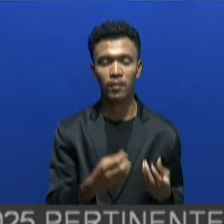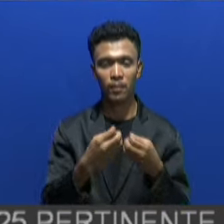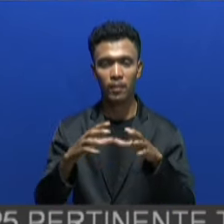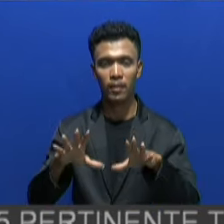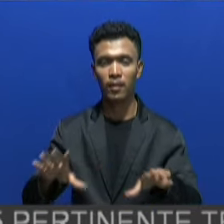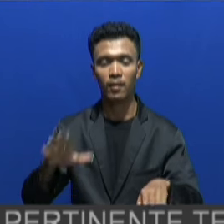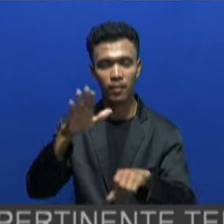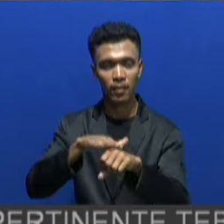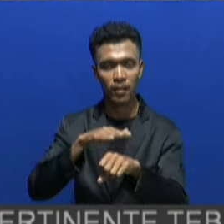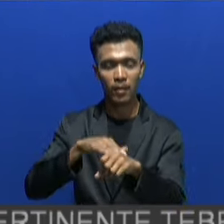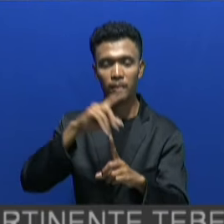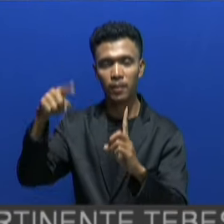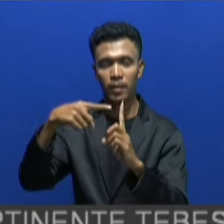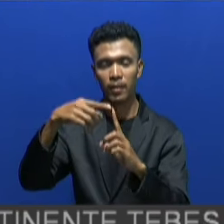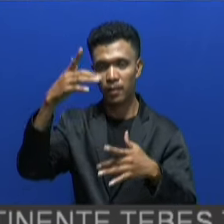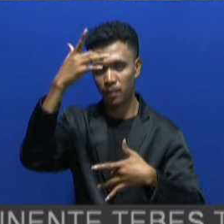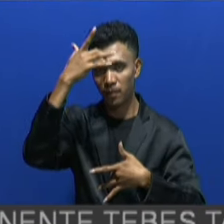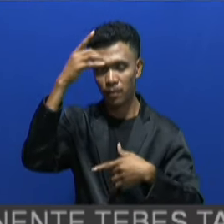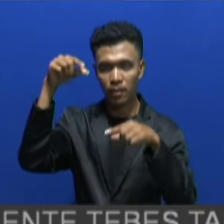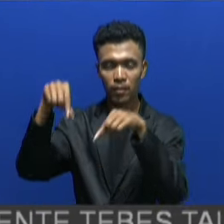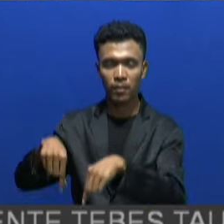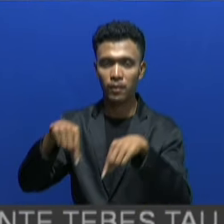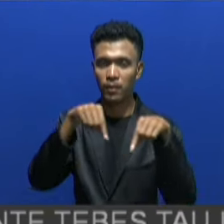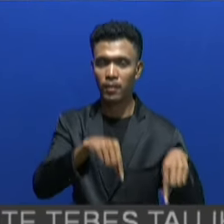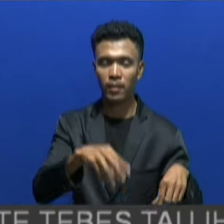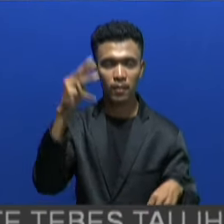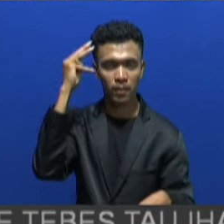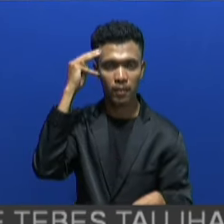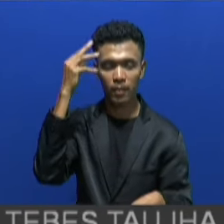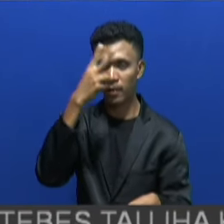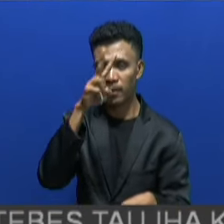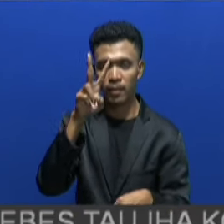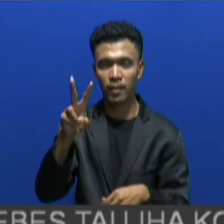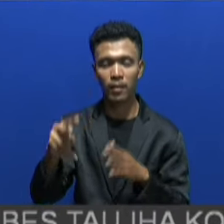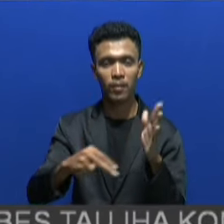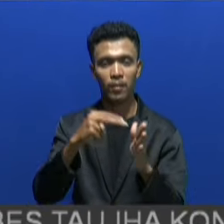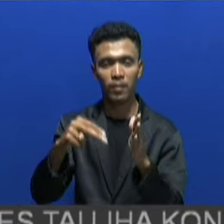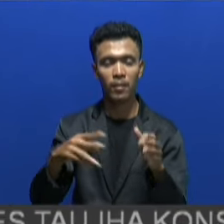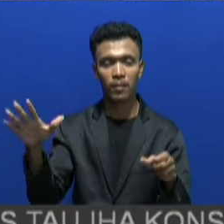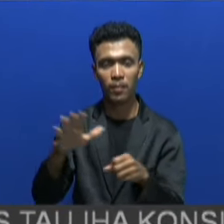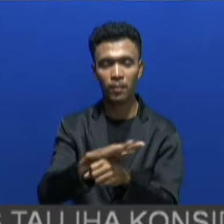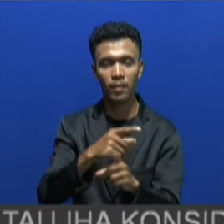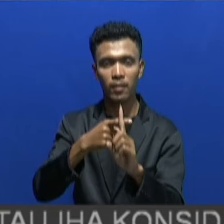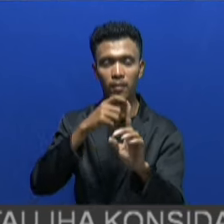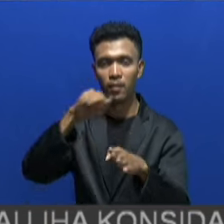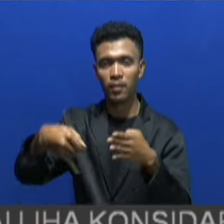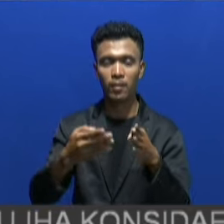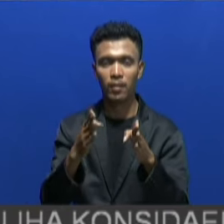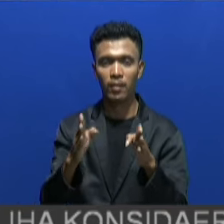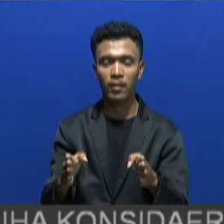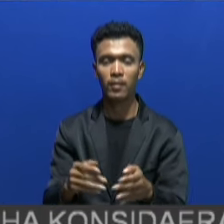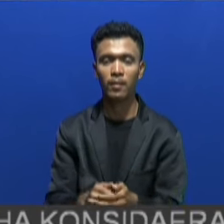neneg bangira ne sofre deficiencia mental. Tirmai da companhia reportagem completa, os jornalistas da